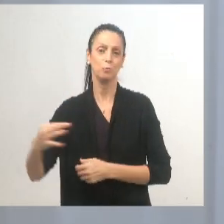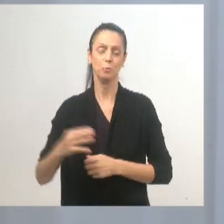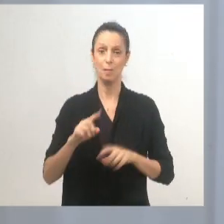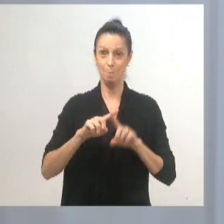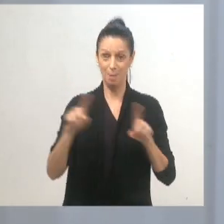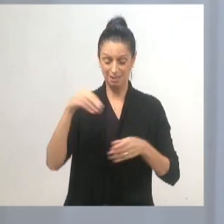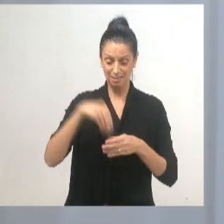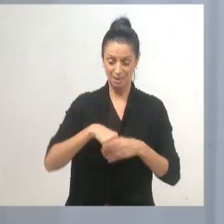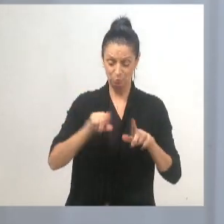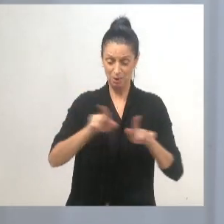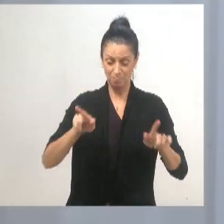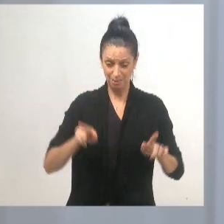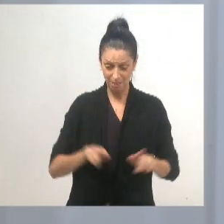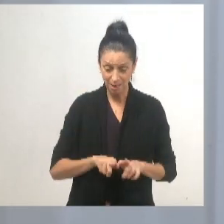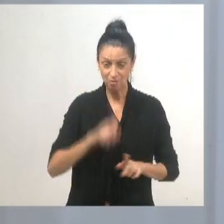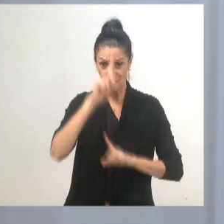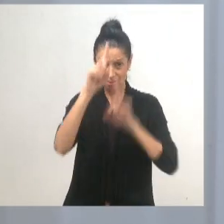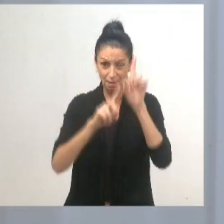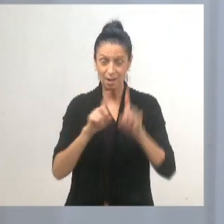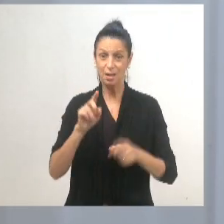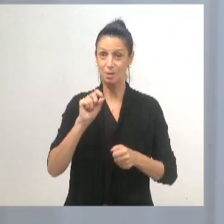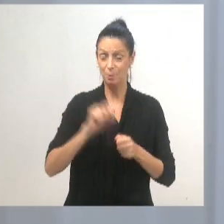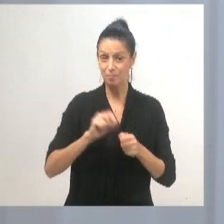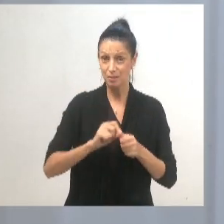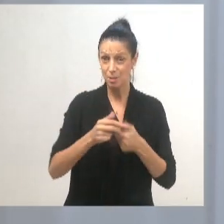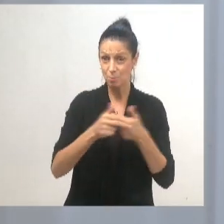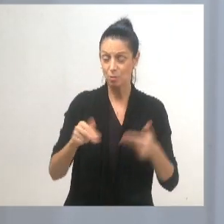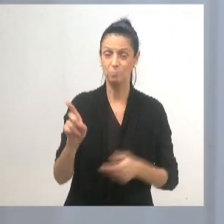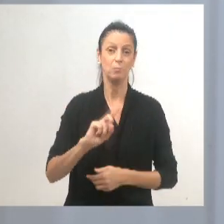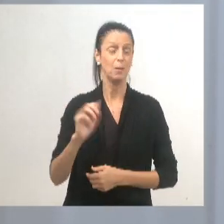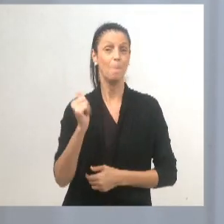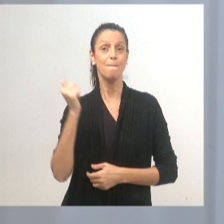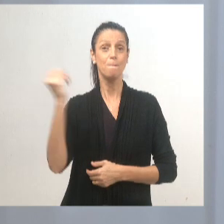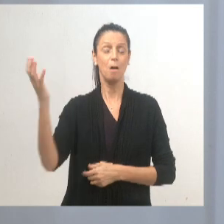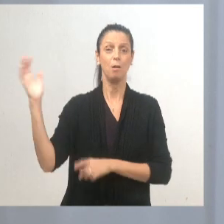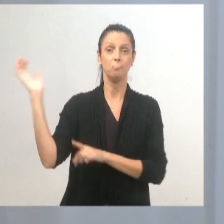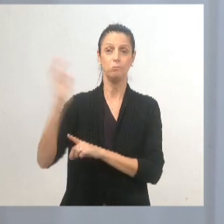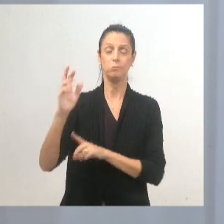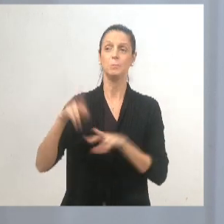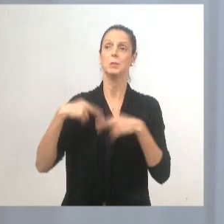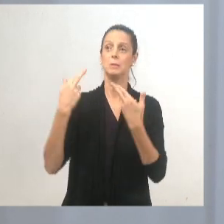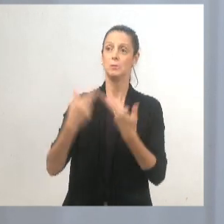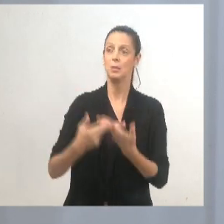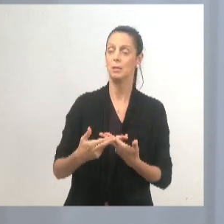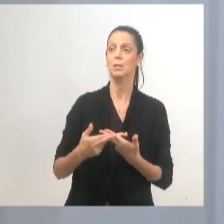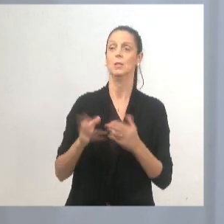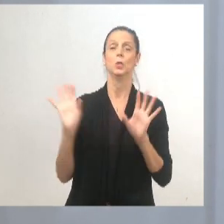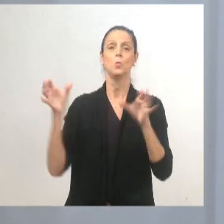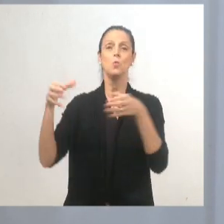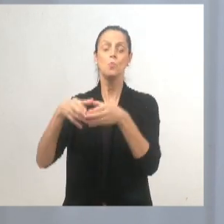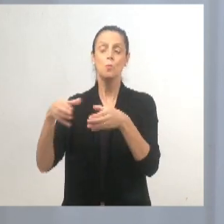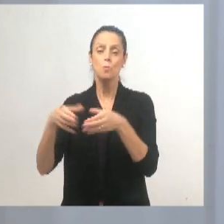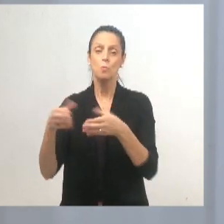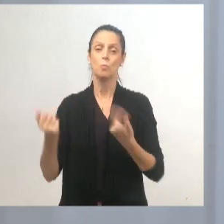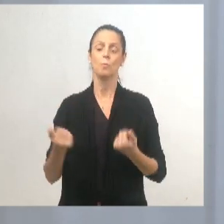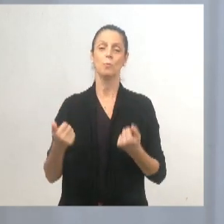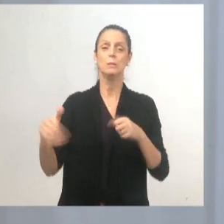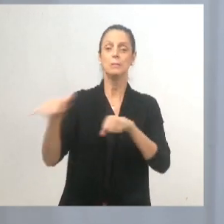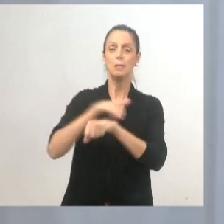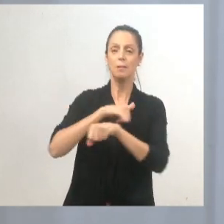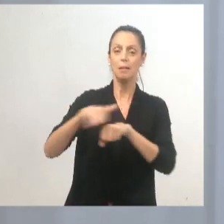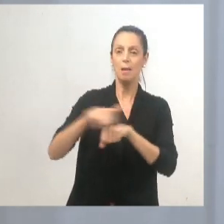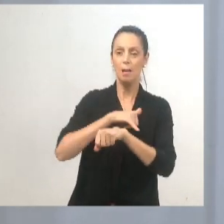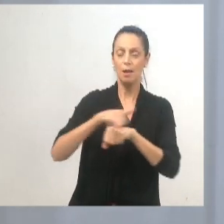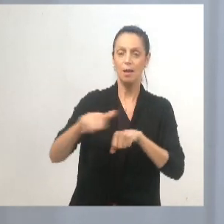gabinetes, de dentro dos gabinetes desta casa, mas de fora deles, em reuniões de diretórios, em rodas de estratégia